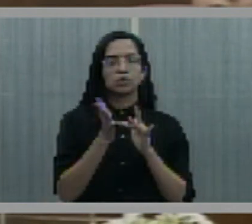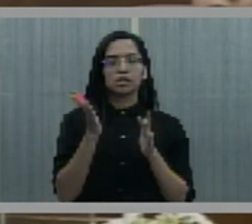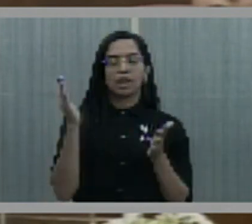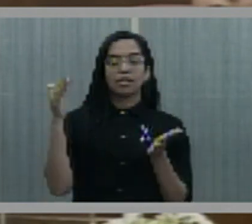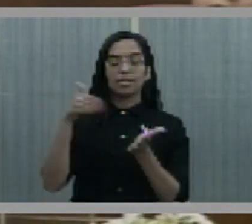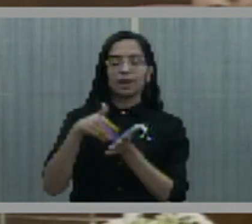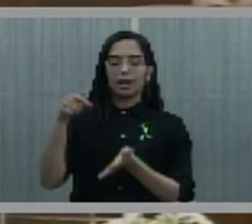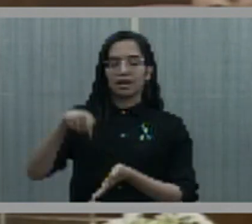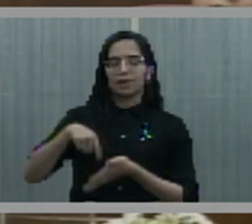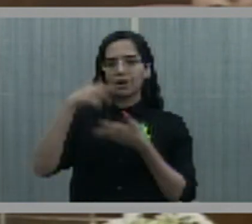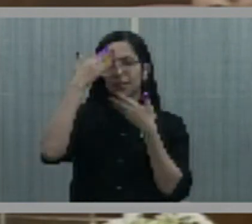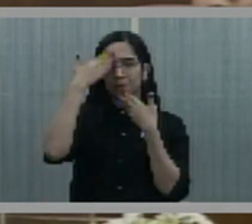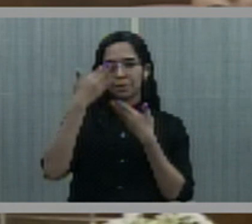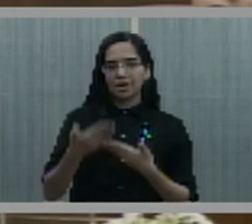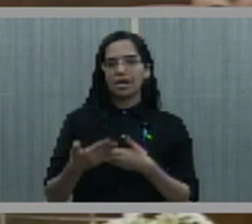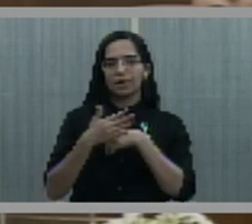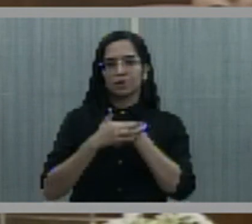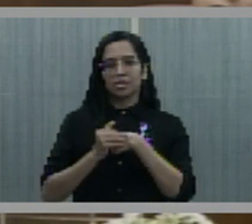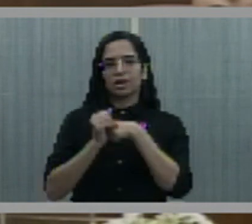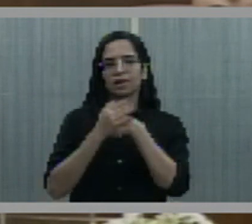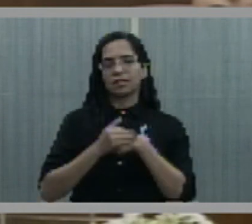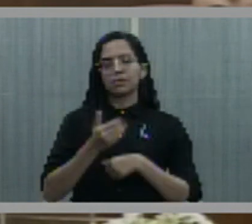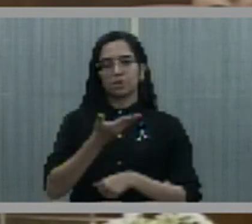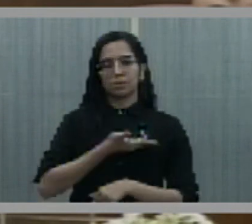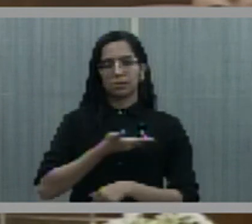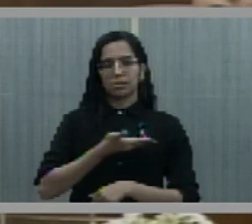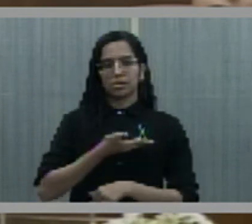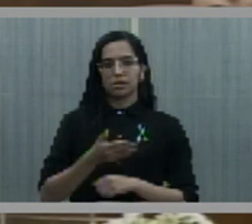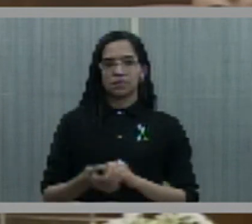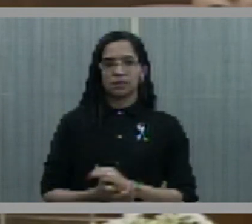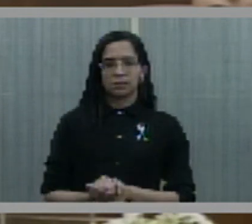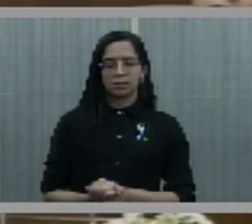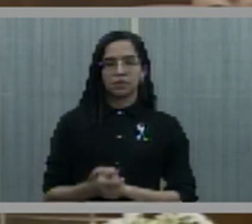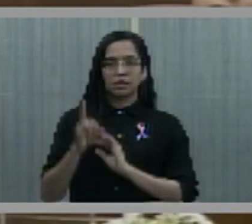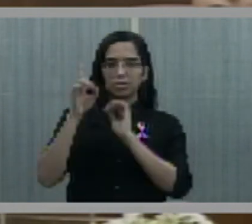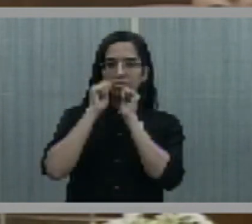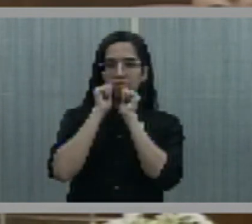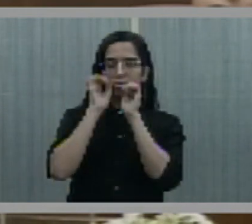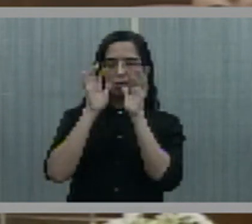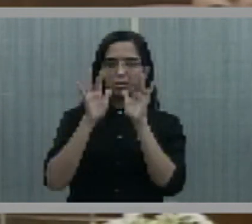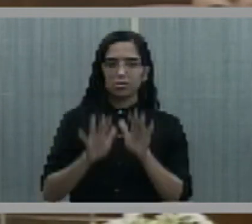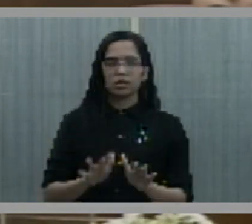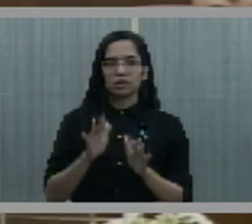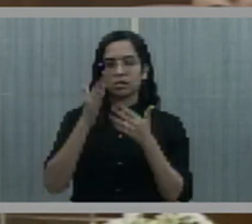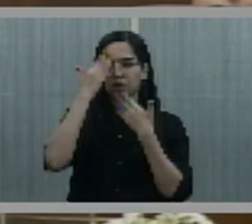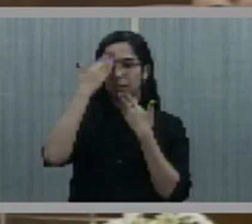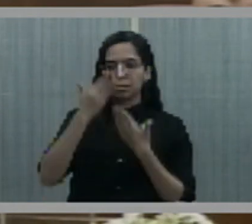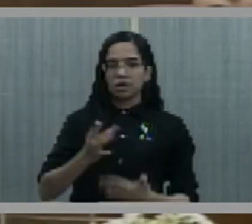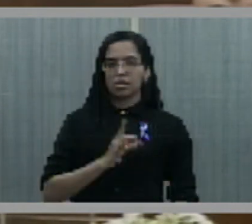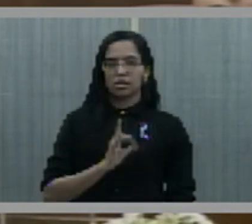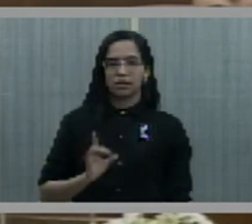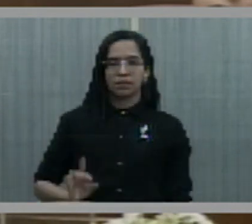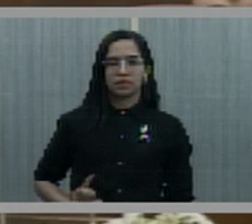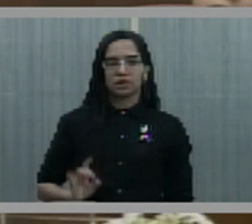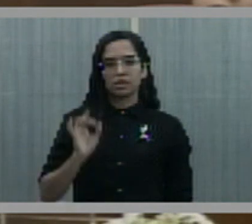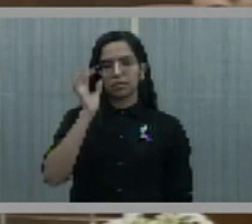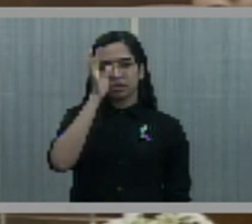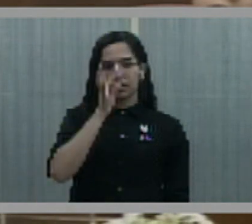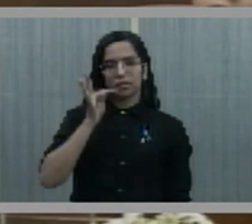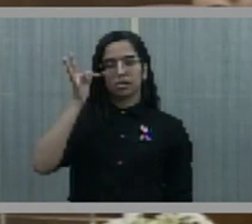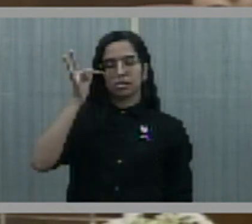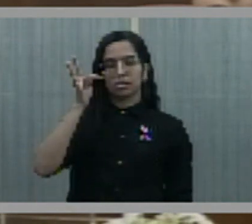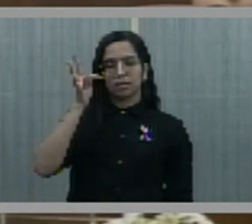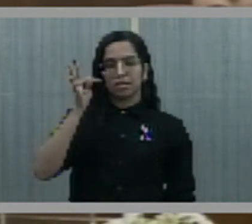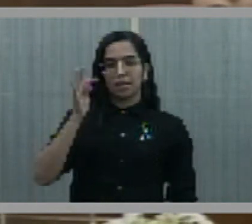pelo carinho da presença e amizade. Deus os abençoe. Obrigado, deputada Tereza Brito, pela honra